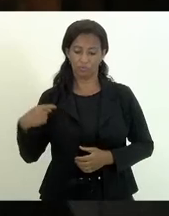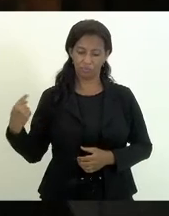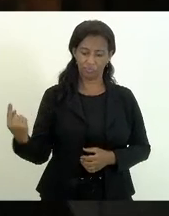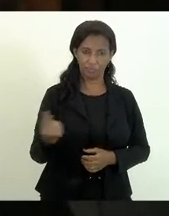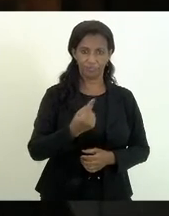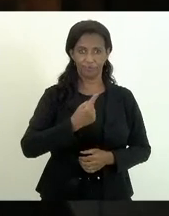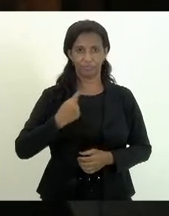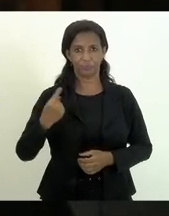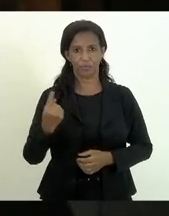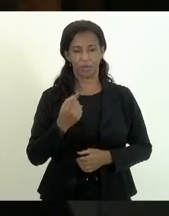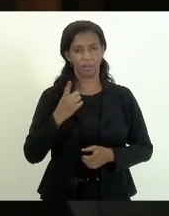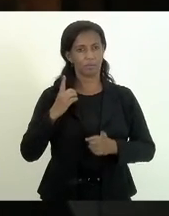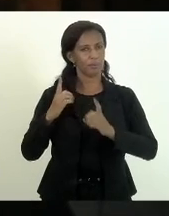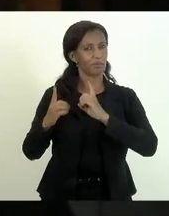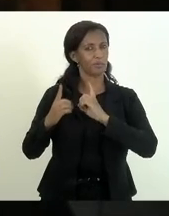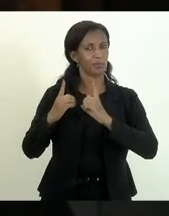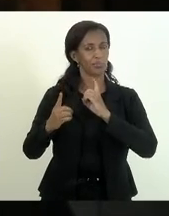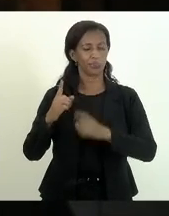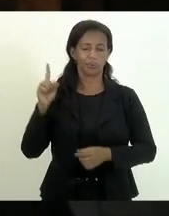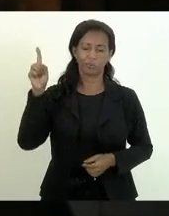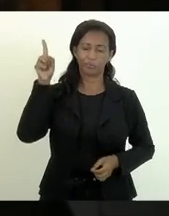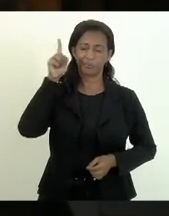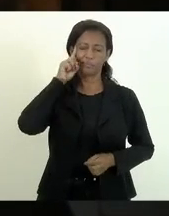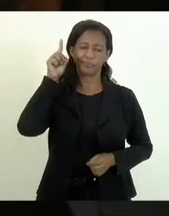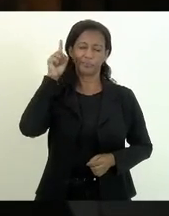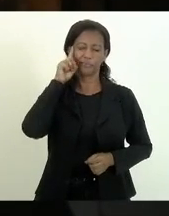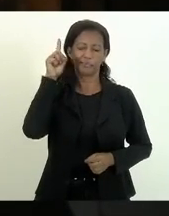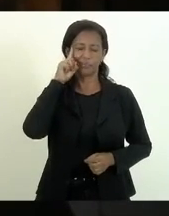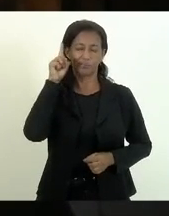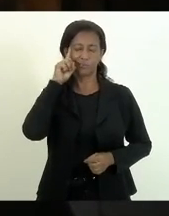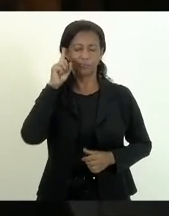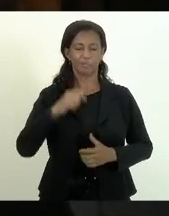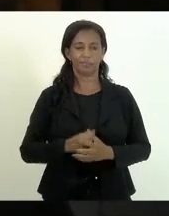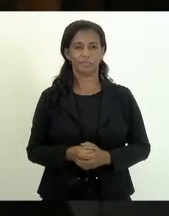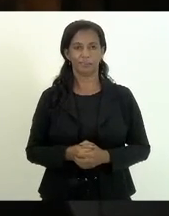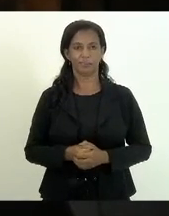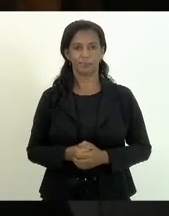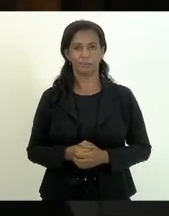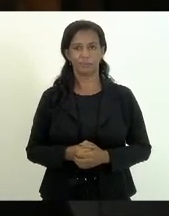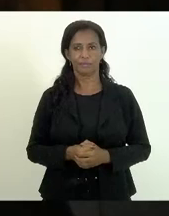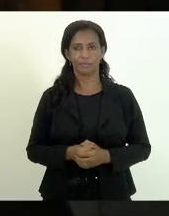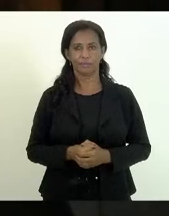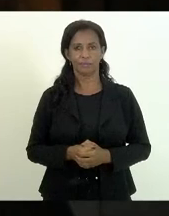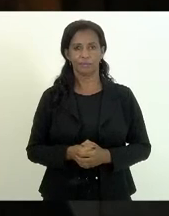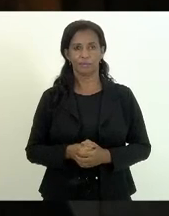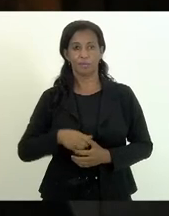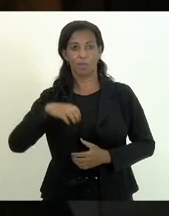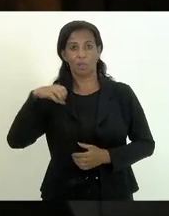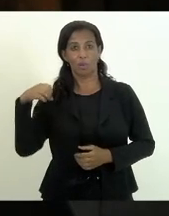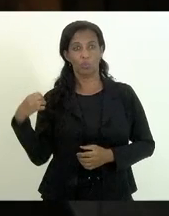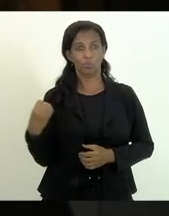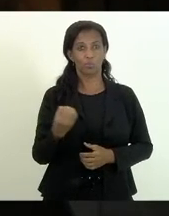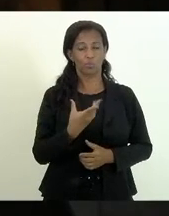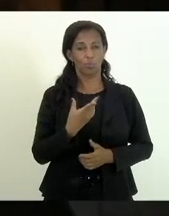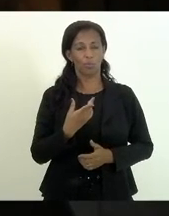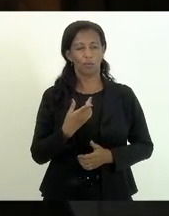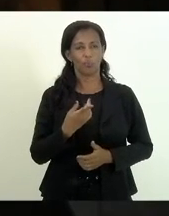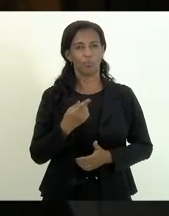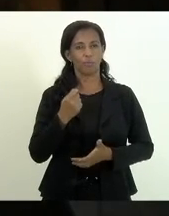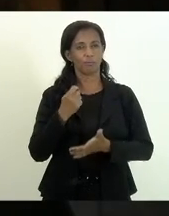estamos discutindo quase diariamente adesão ao novo regime de recuperação